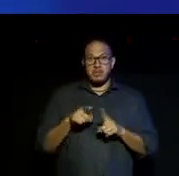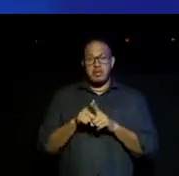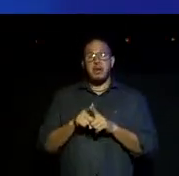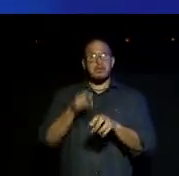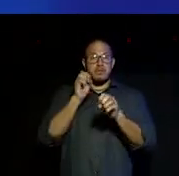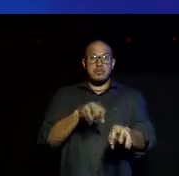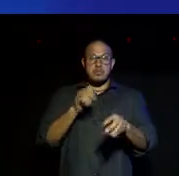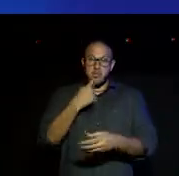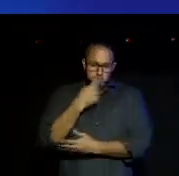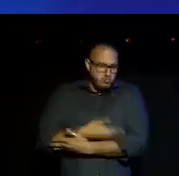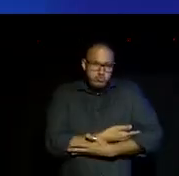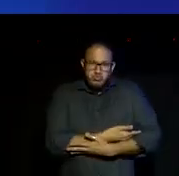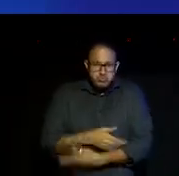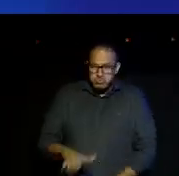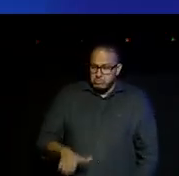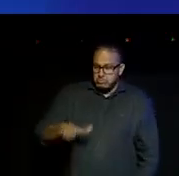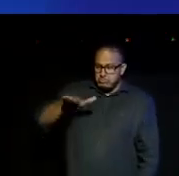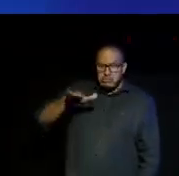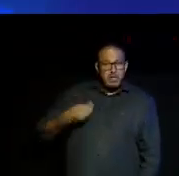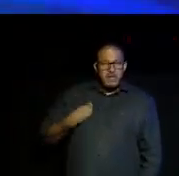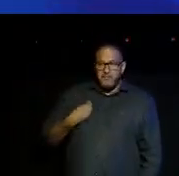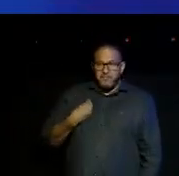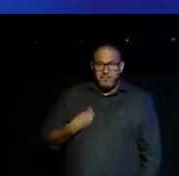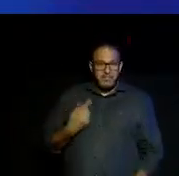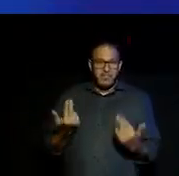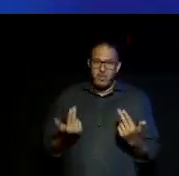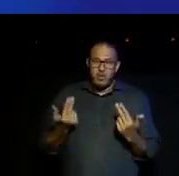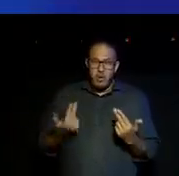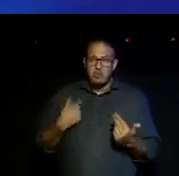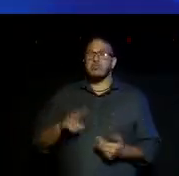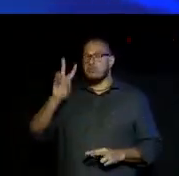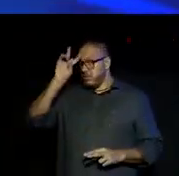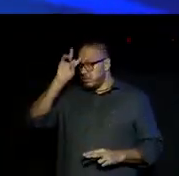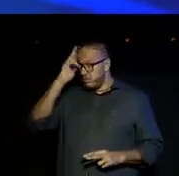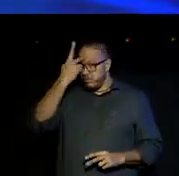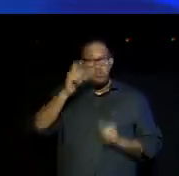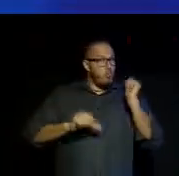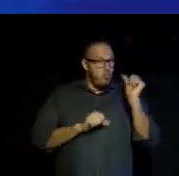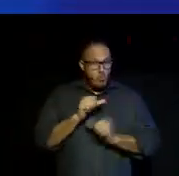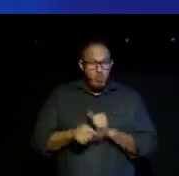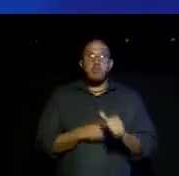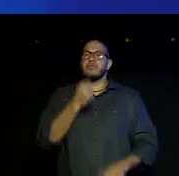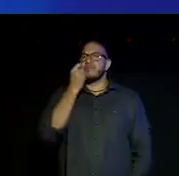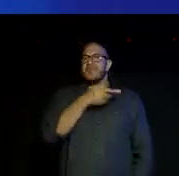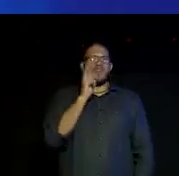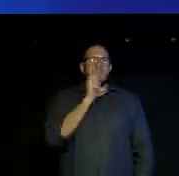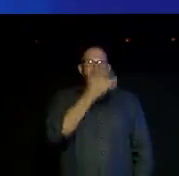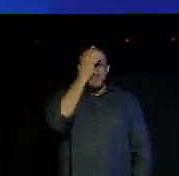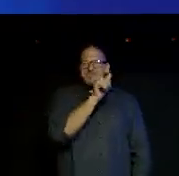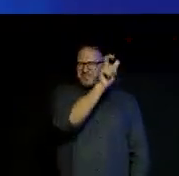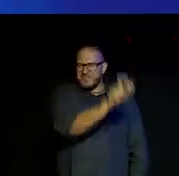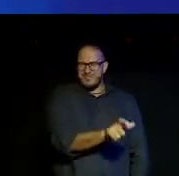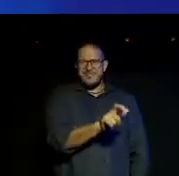consagrado, ensinado desde o berço, não dá certo, viva uma vida artificial. Desdobre. Acho engraçado, uma vez eu vi uma